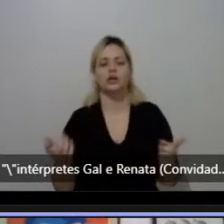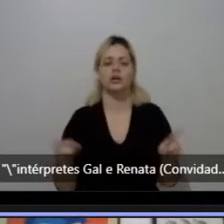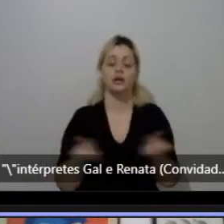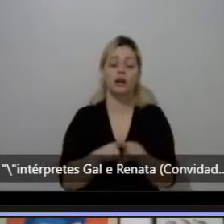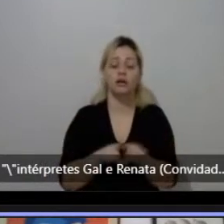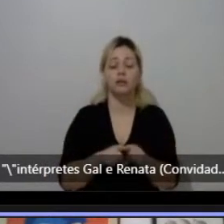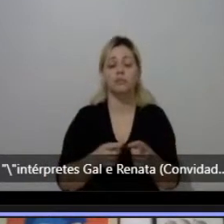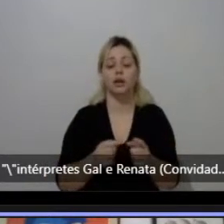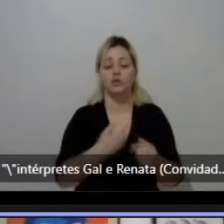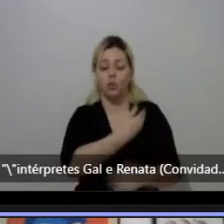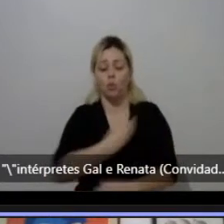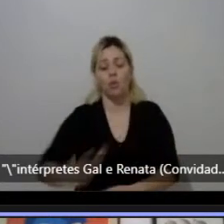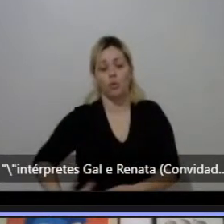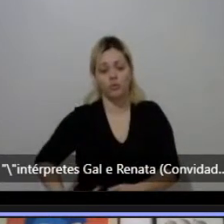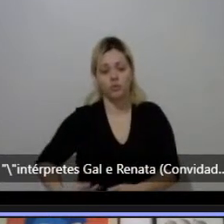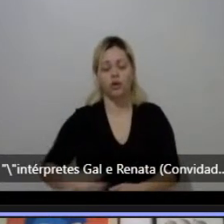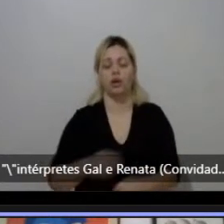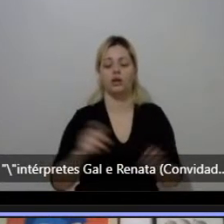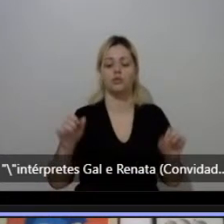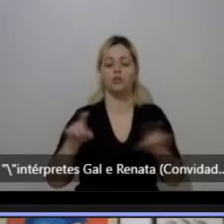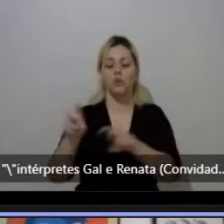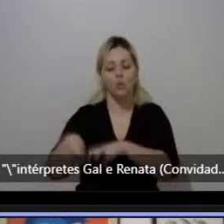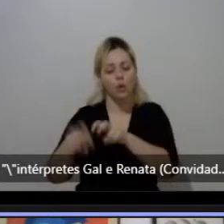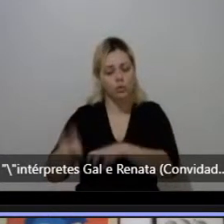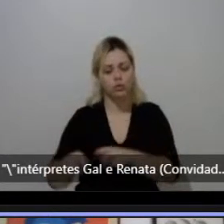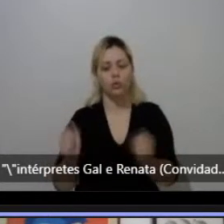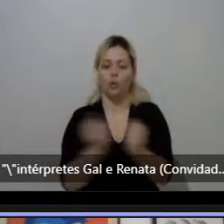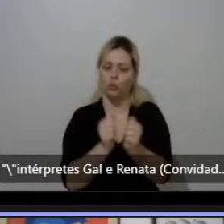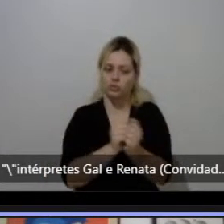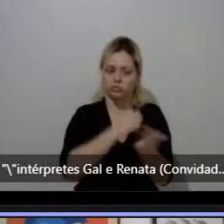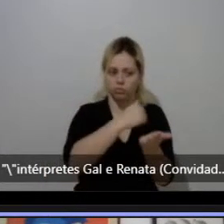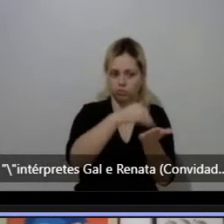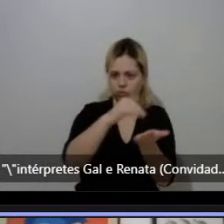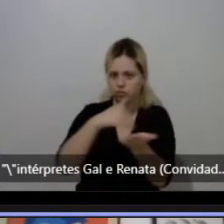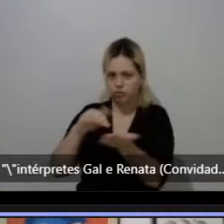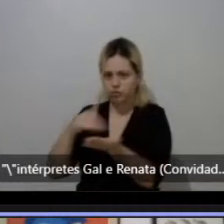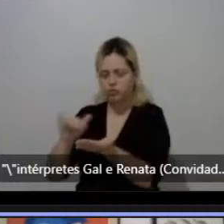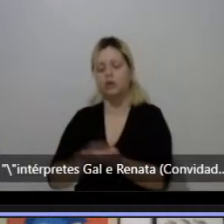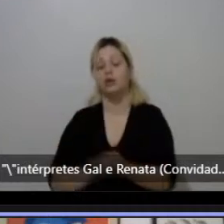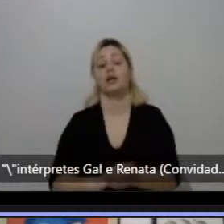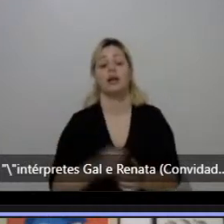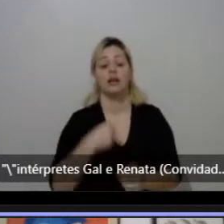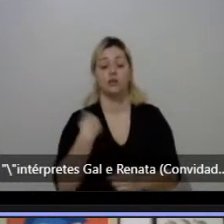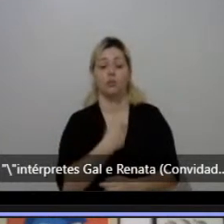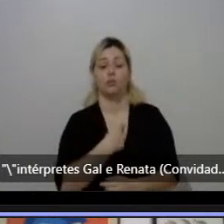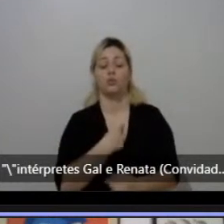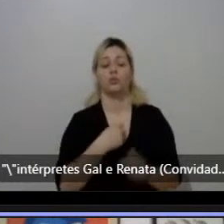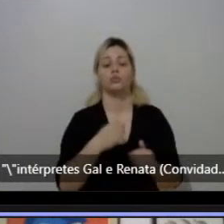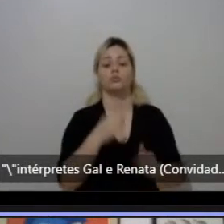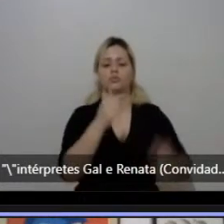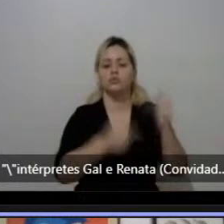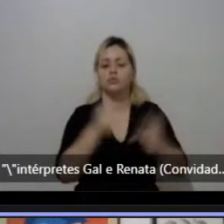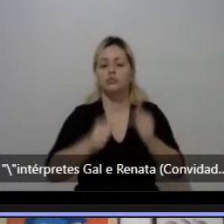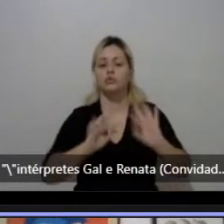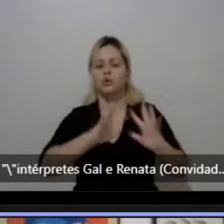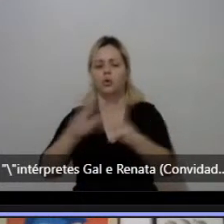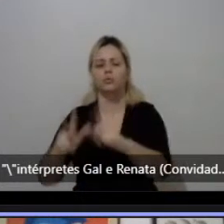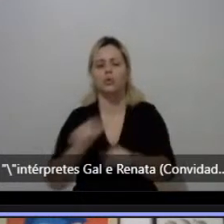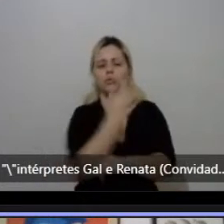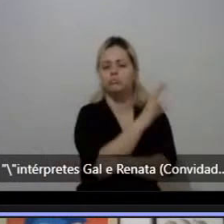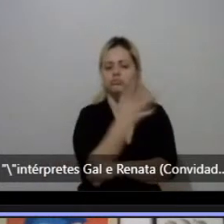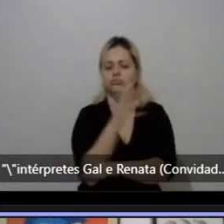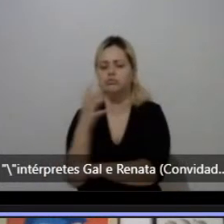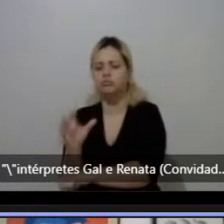no modelo produtor, extrativista e exportador. Então, a gente está discutindo isso, né, a destruição dos recursos naturais,